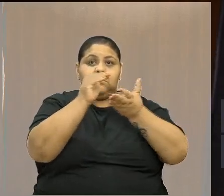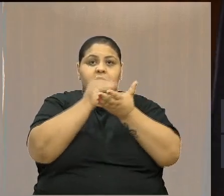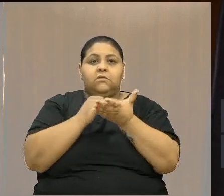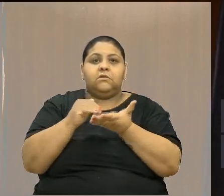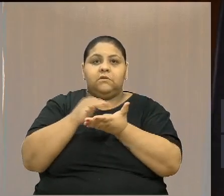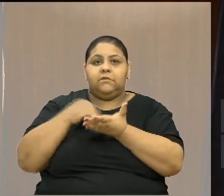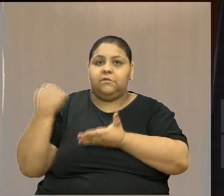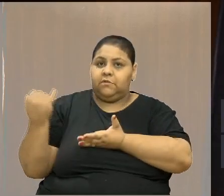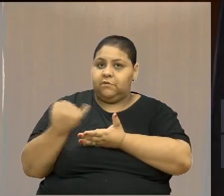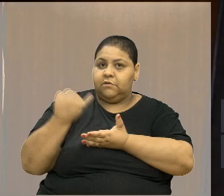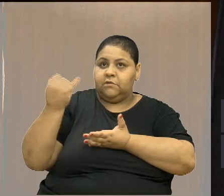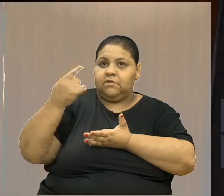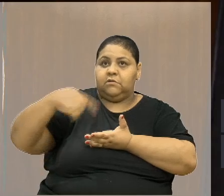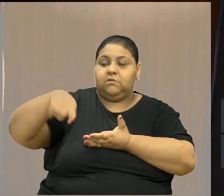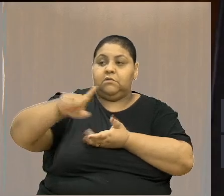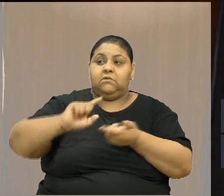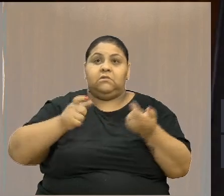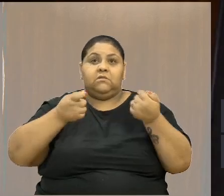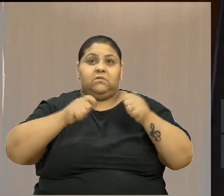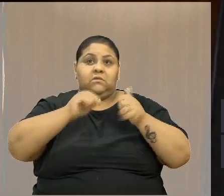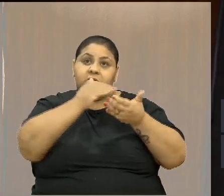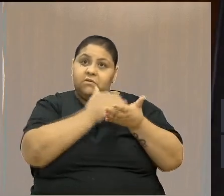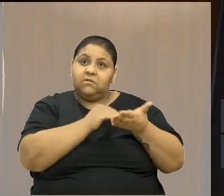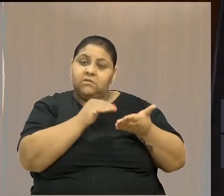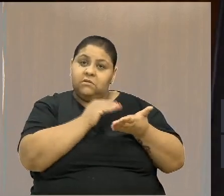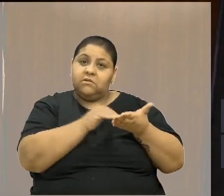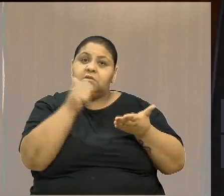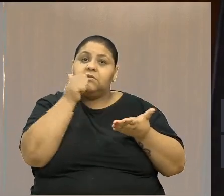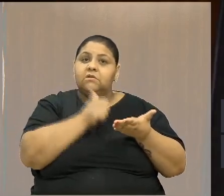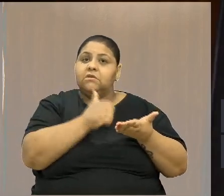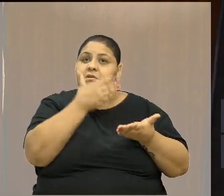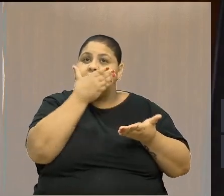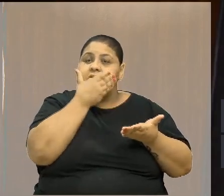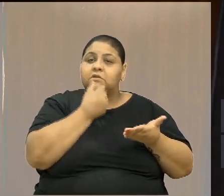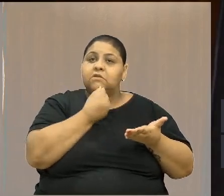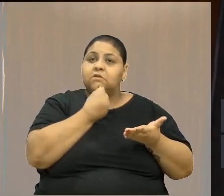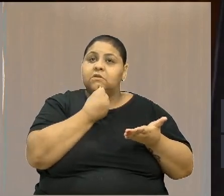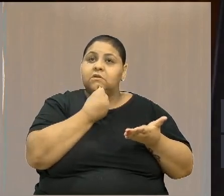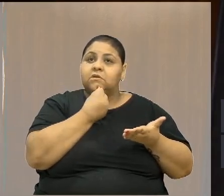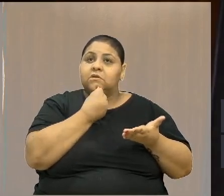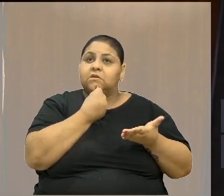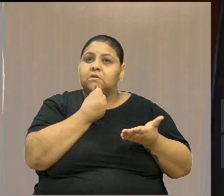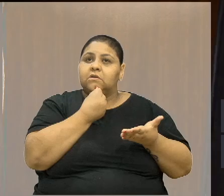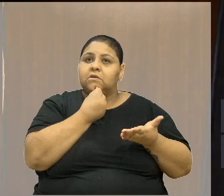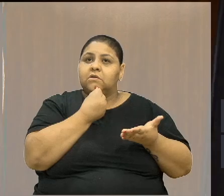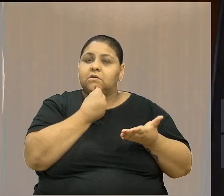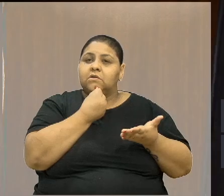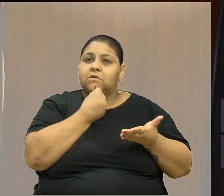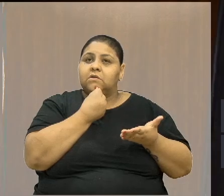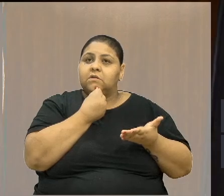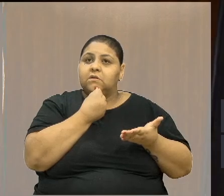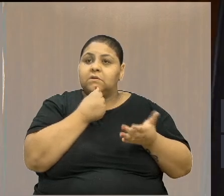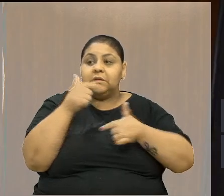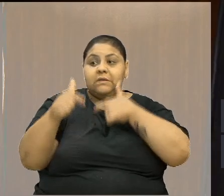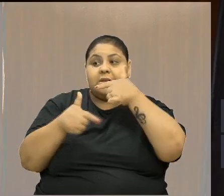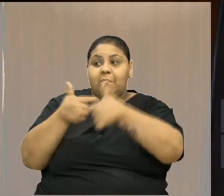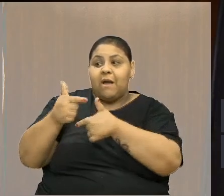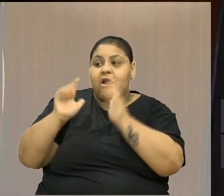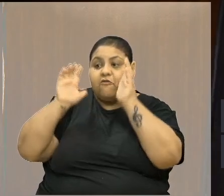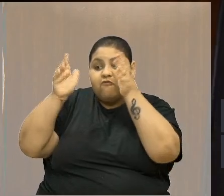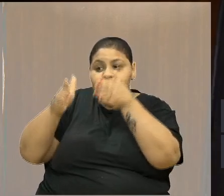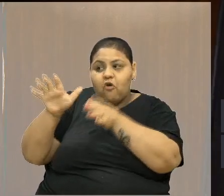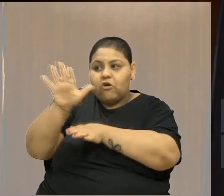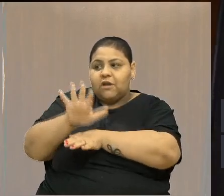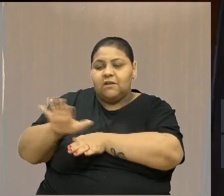é importante, nós precisamos de secretários, de secretárias que unifiquem, por exemplo, na área da educação, né, que